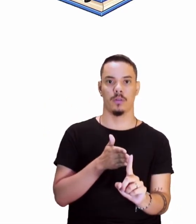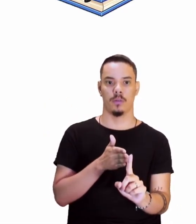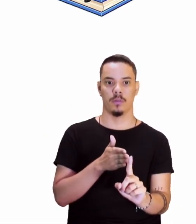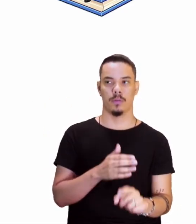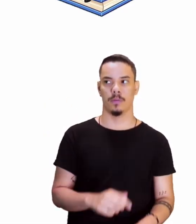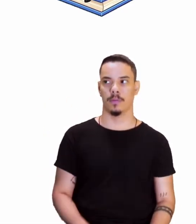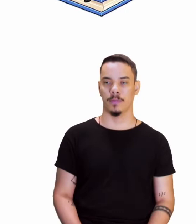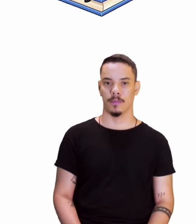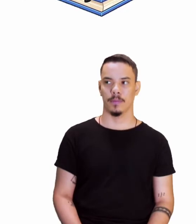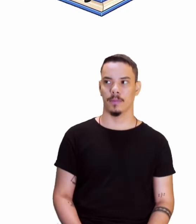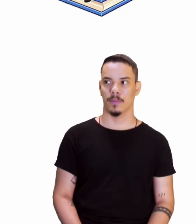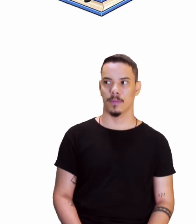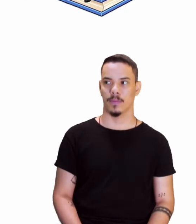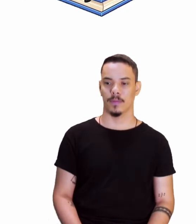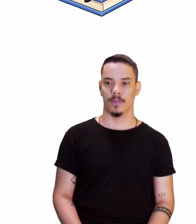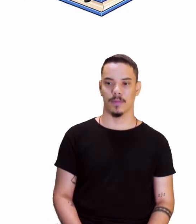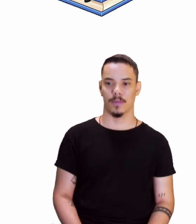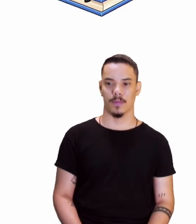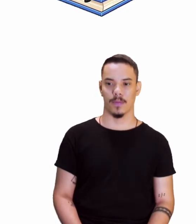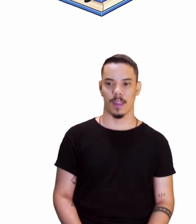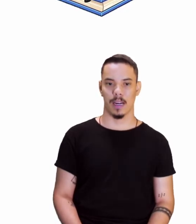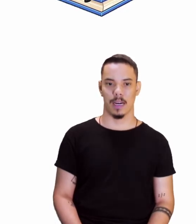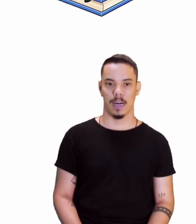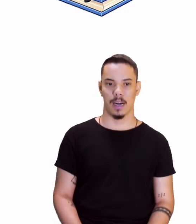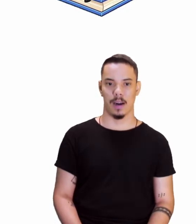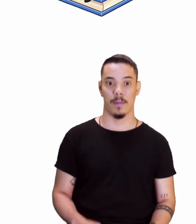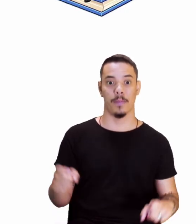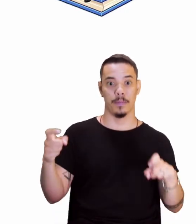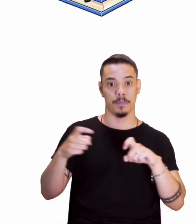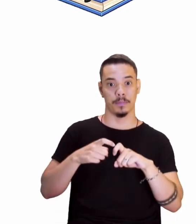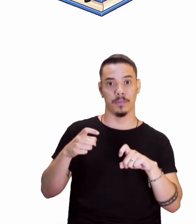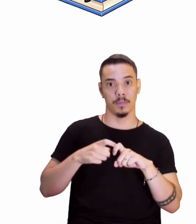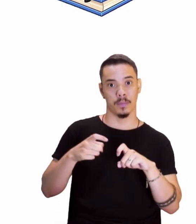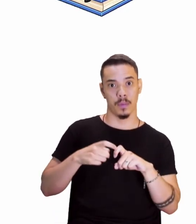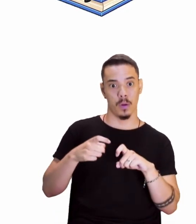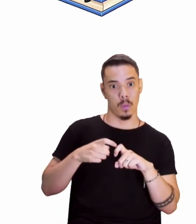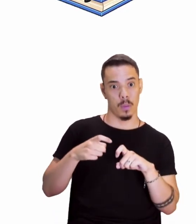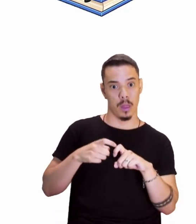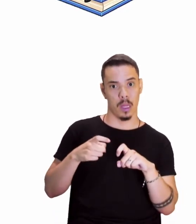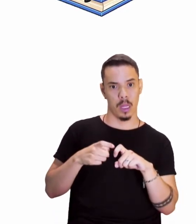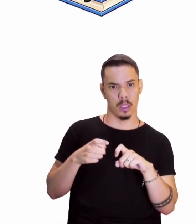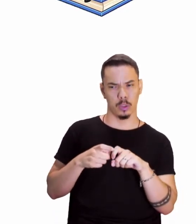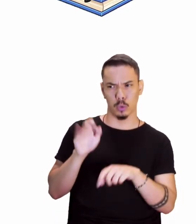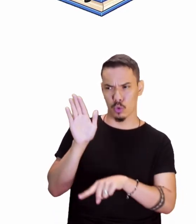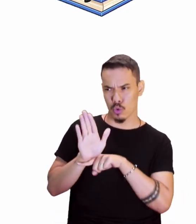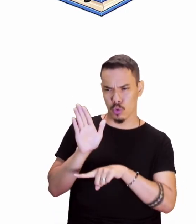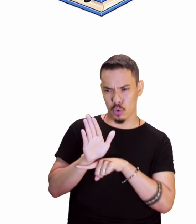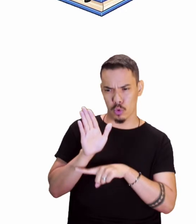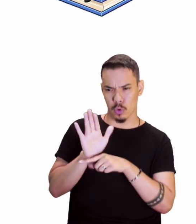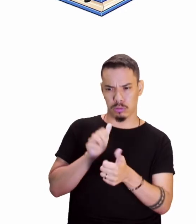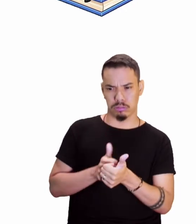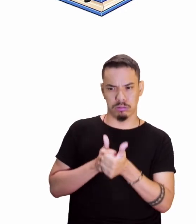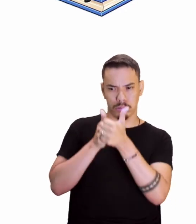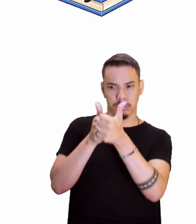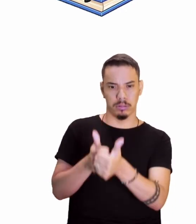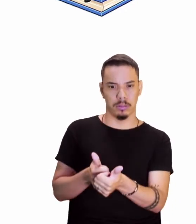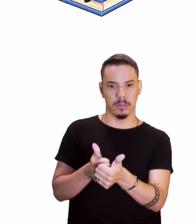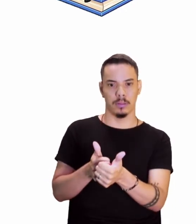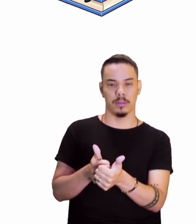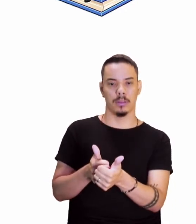direto. Como assim, amadinho? Ó, o médico assistiu o paciente. O